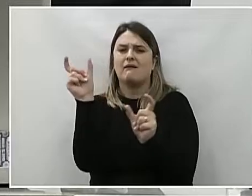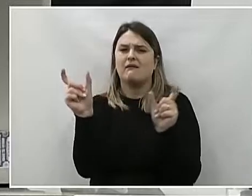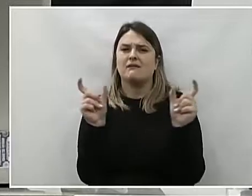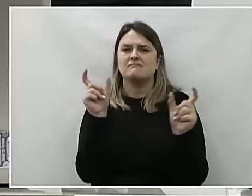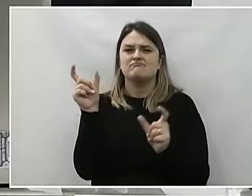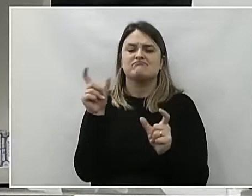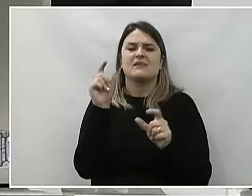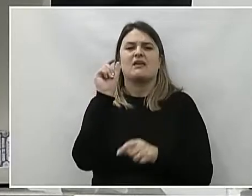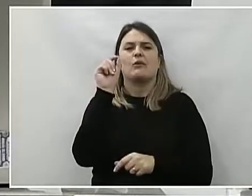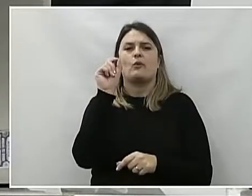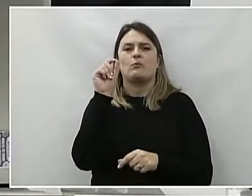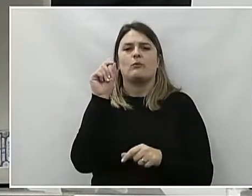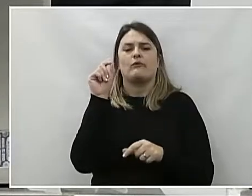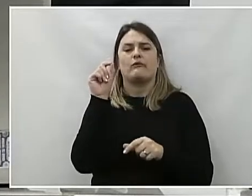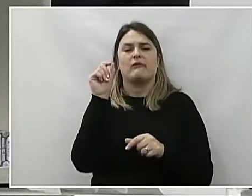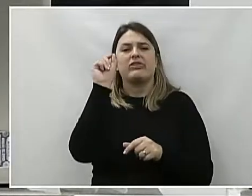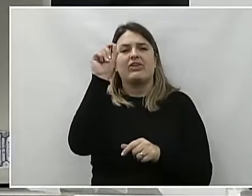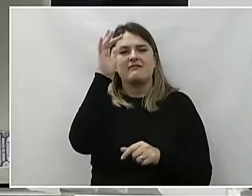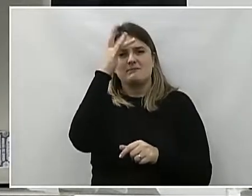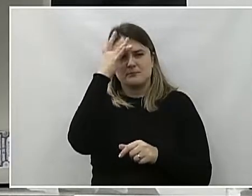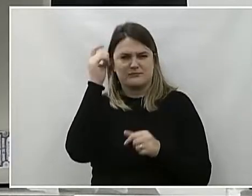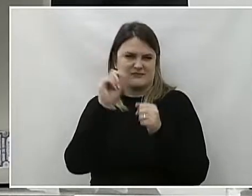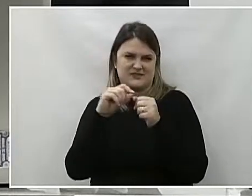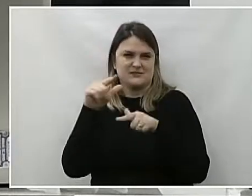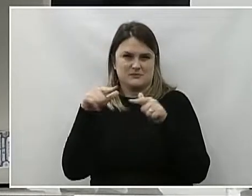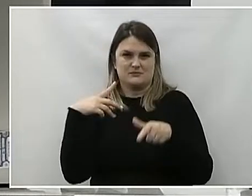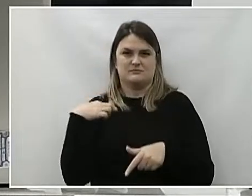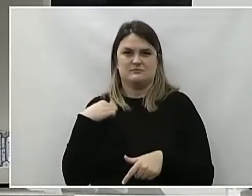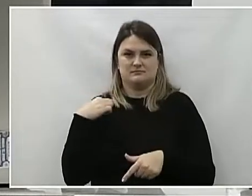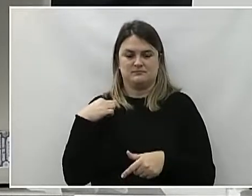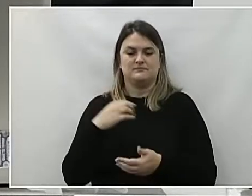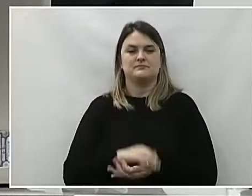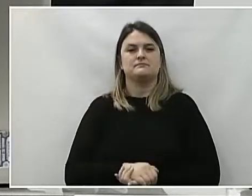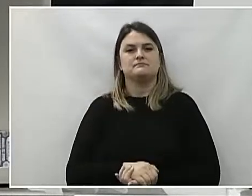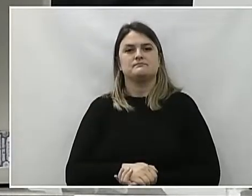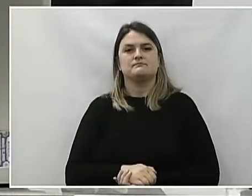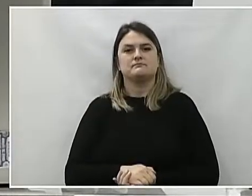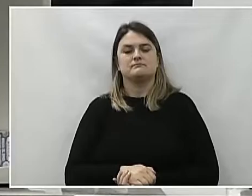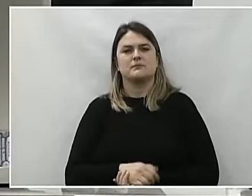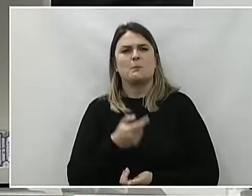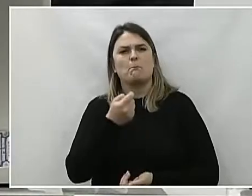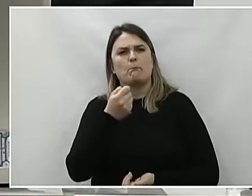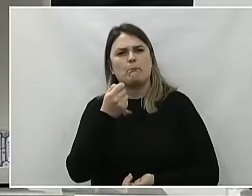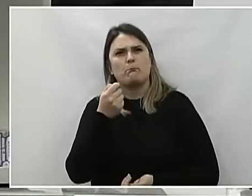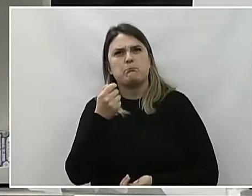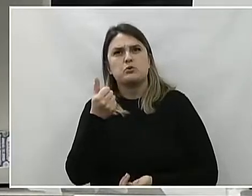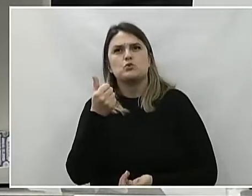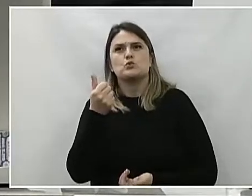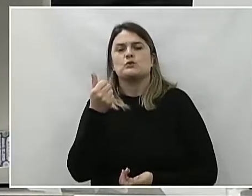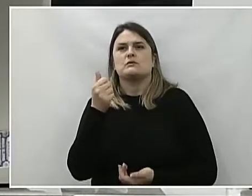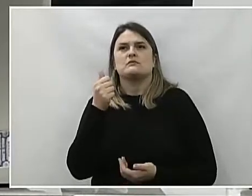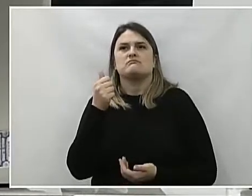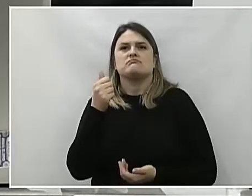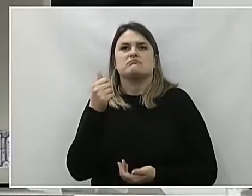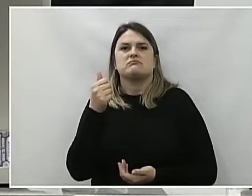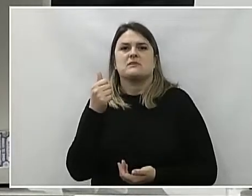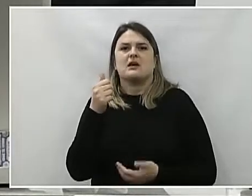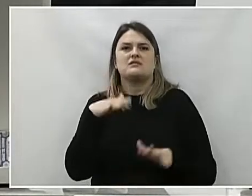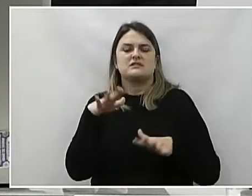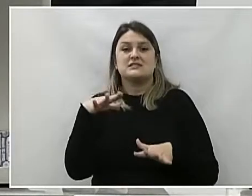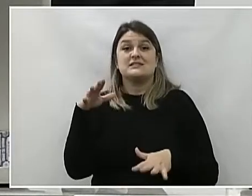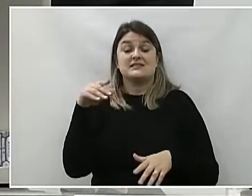dos voluntários né como eu falei anteriormente é poucas vezes voluntários